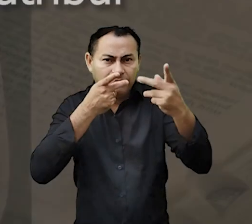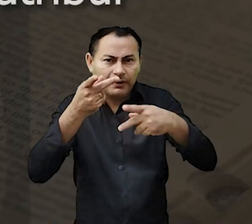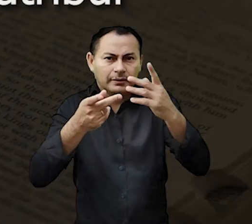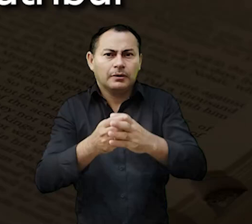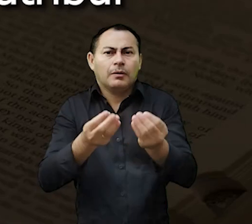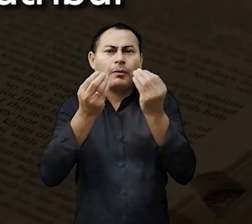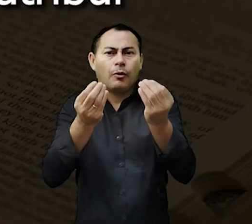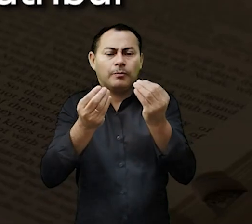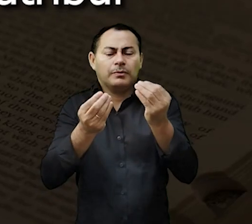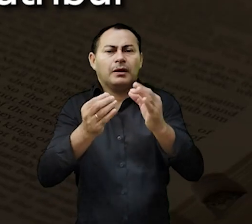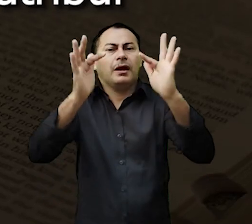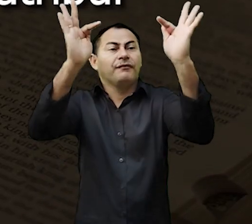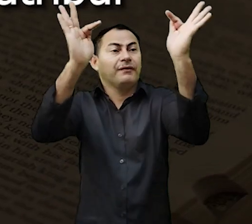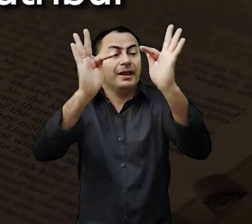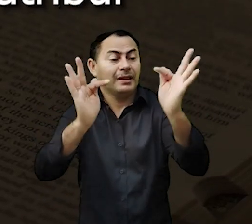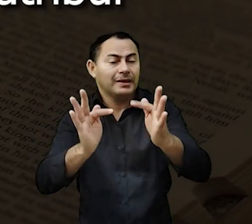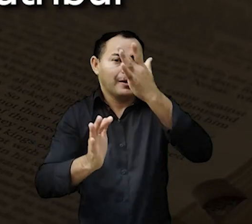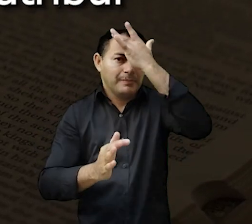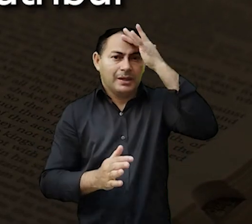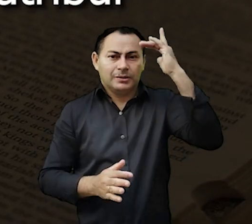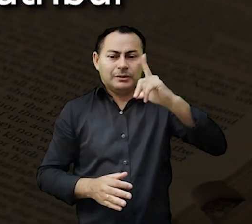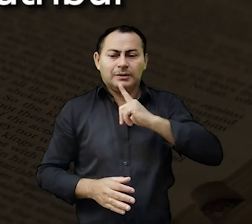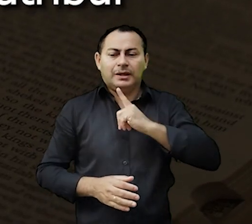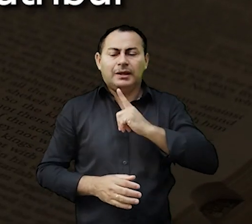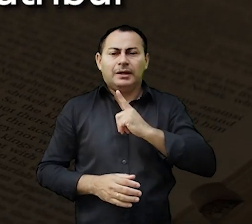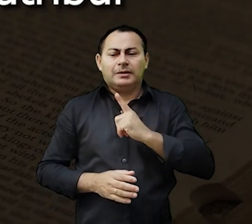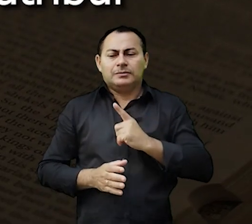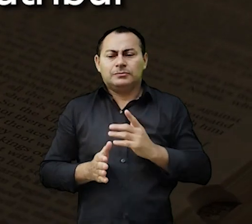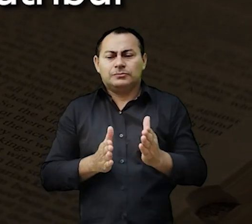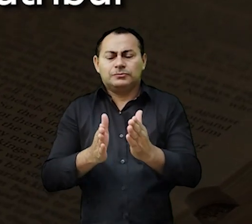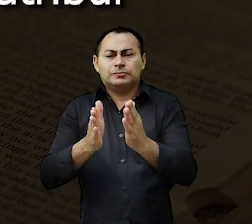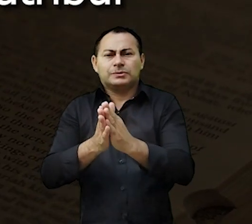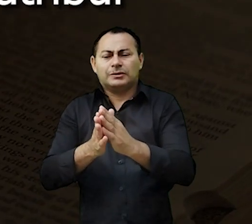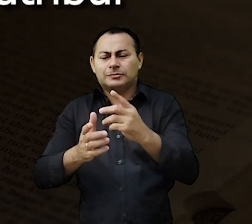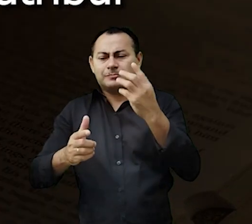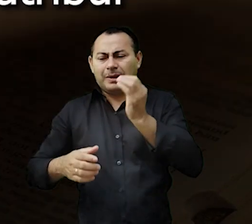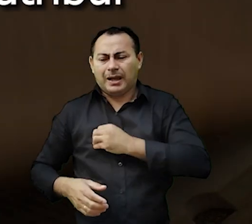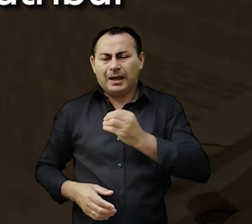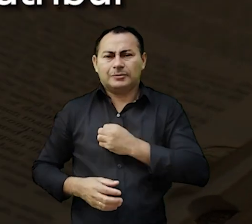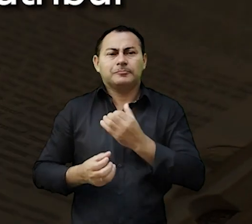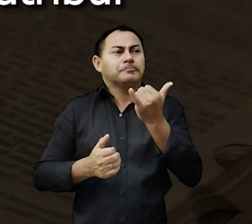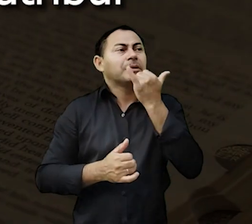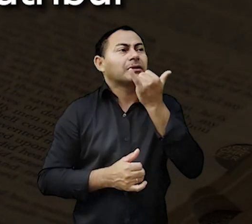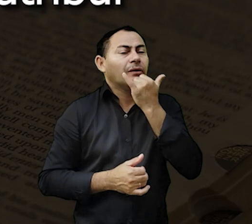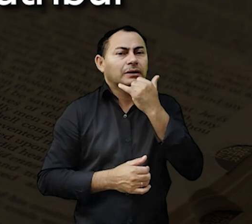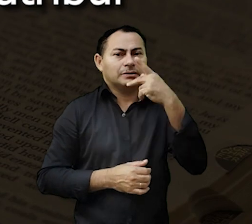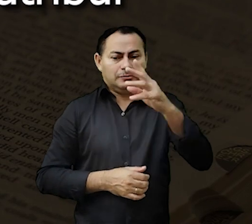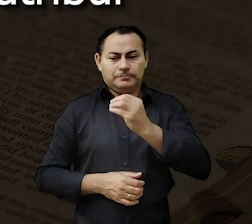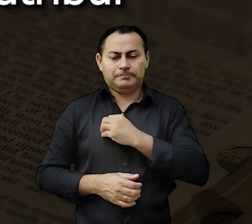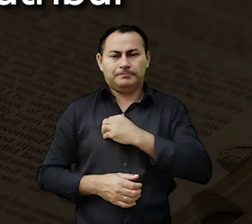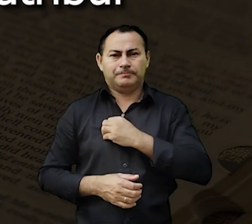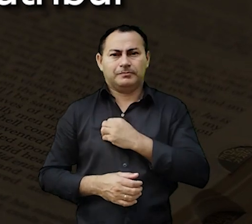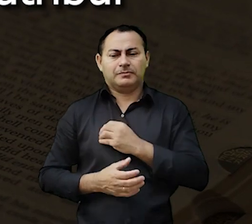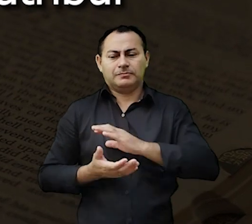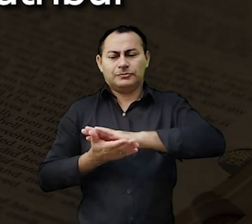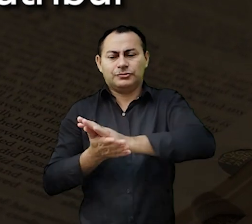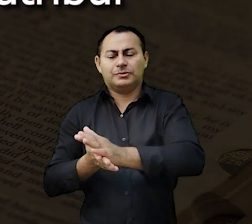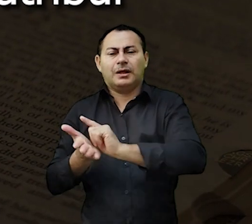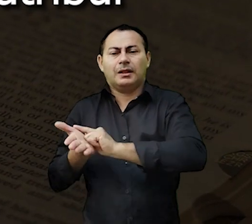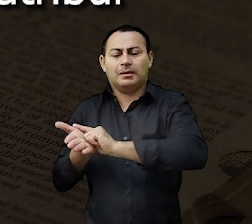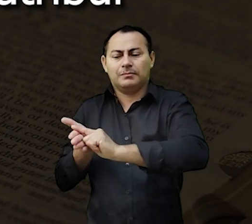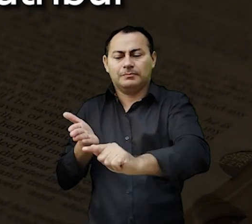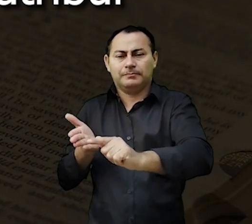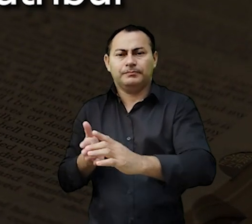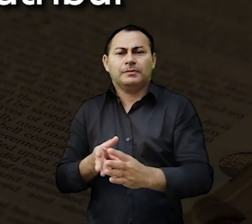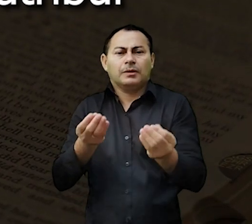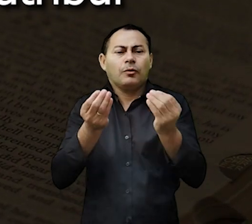diz: como é feliz aquele que tem suas transgressões perdoadas e seus pecados